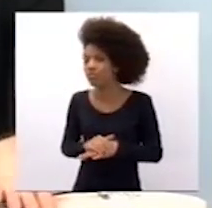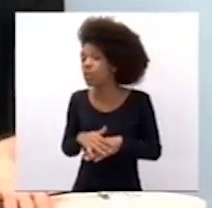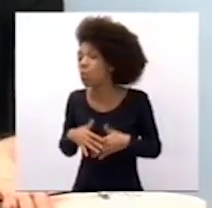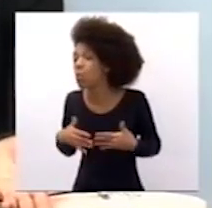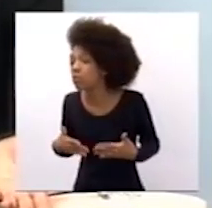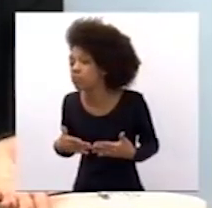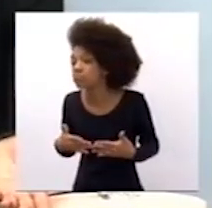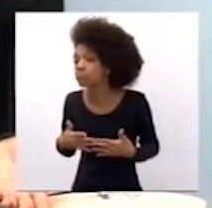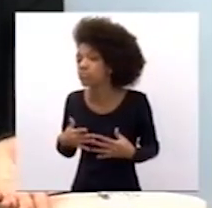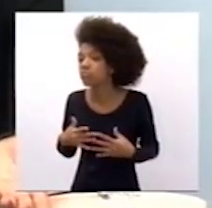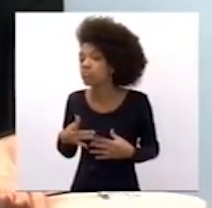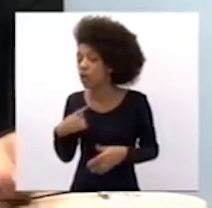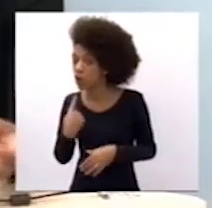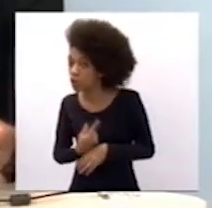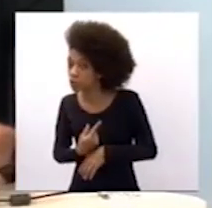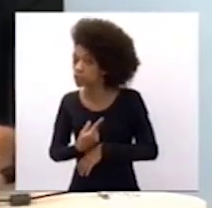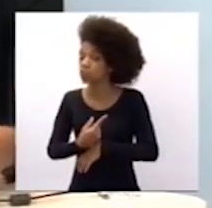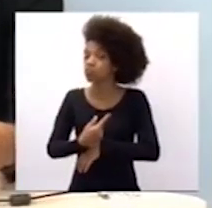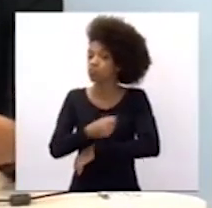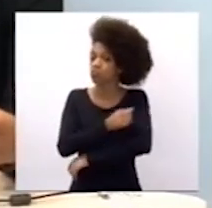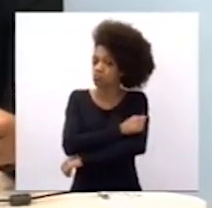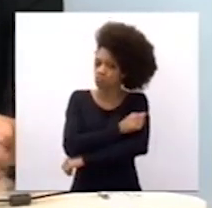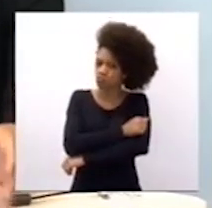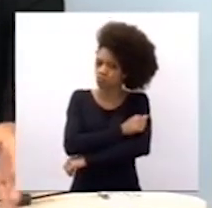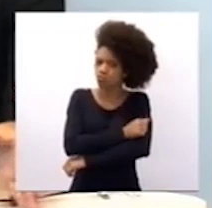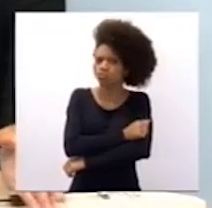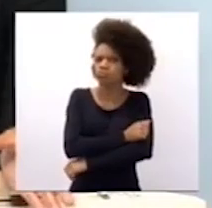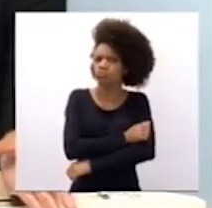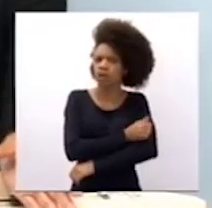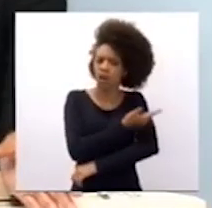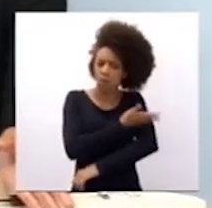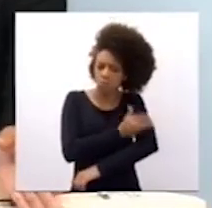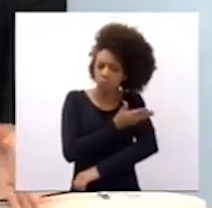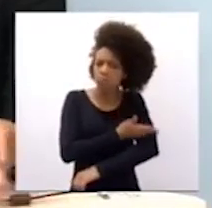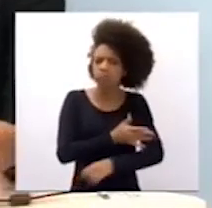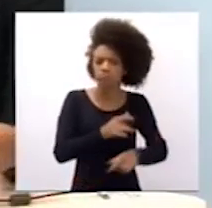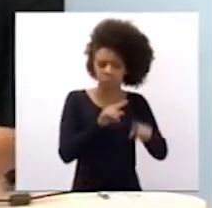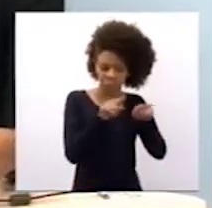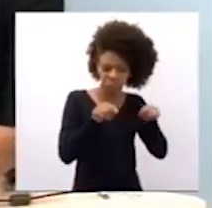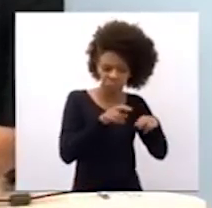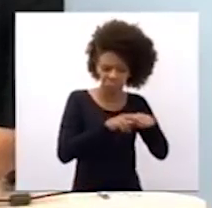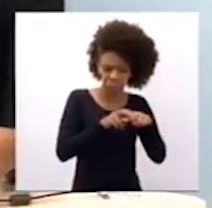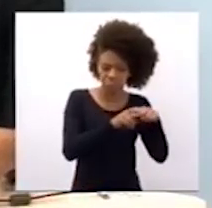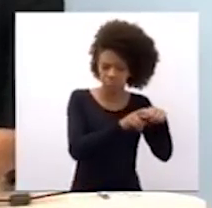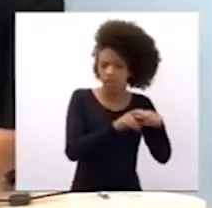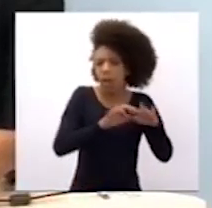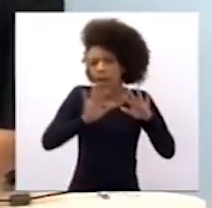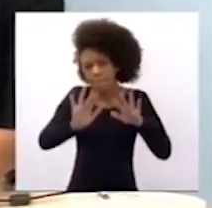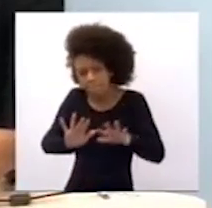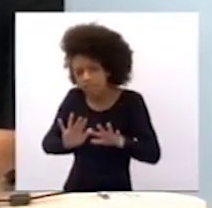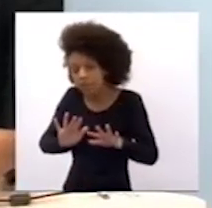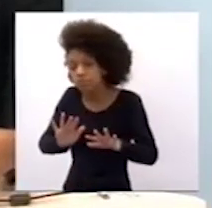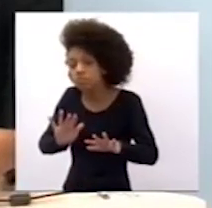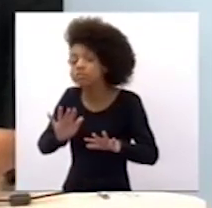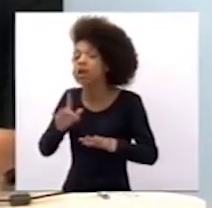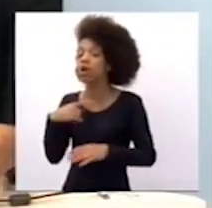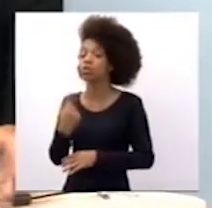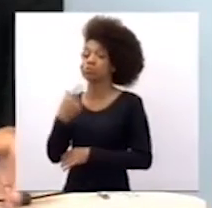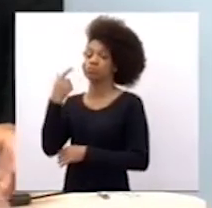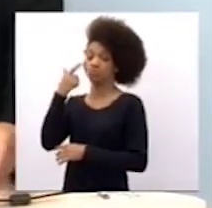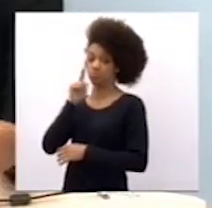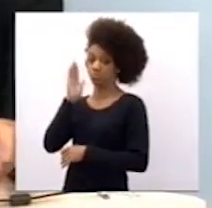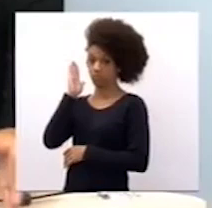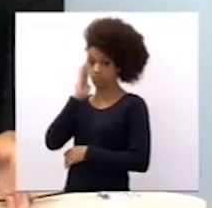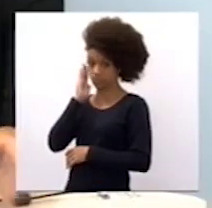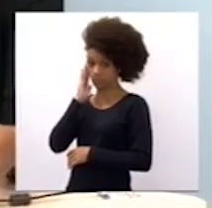muito acostumados com a sala de aula. A sala de aula dentro desse espaço de aprendizado. Mas a gente consegue compreender que